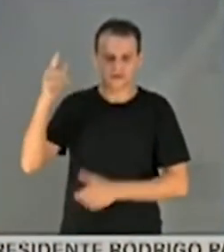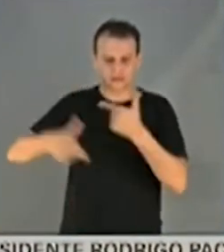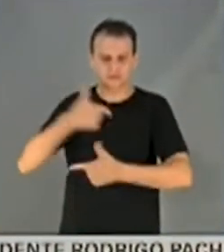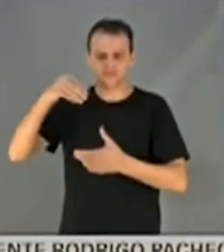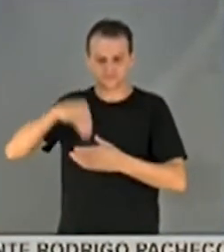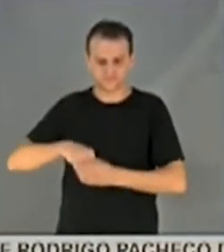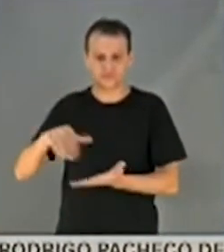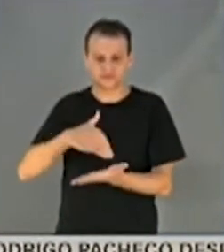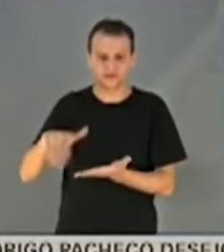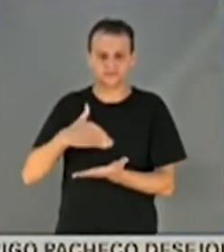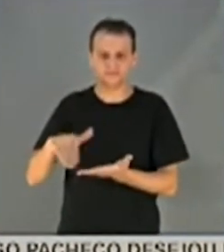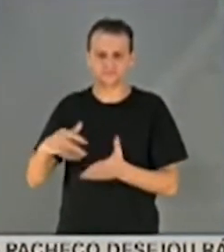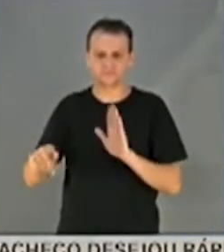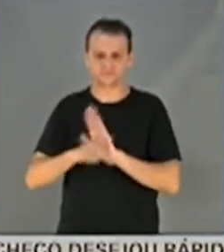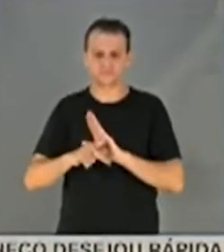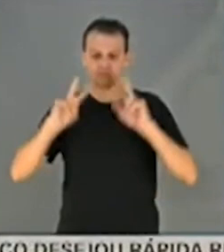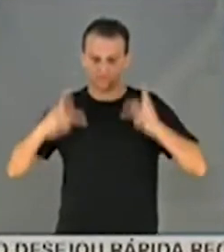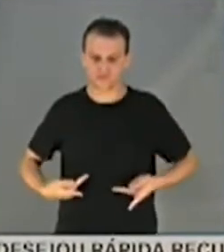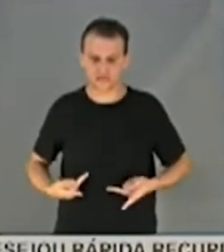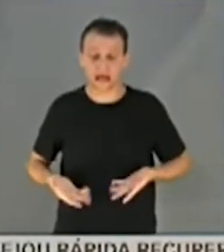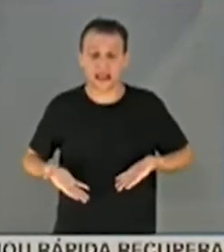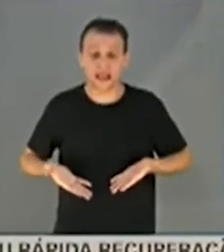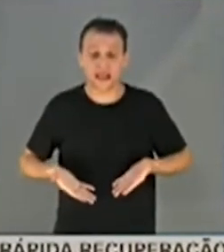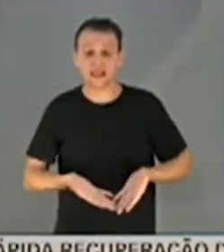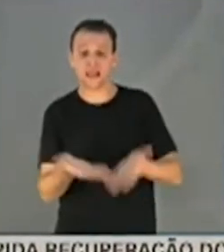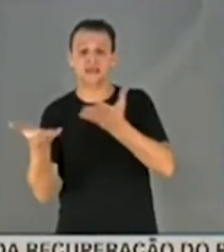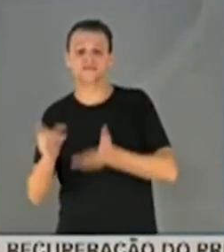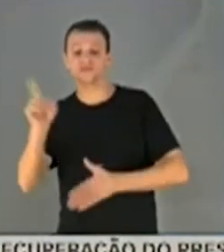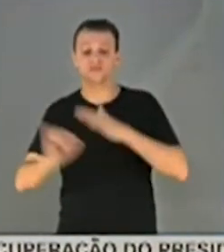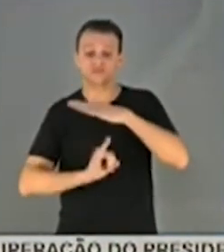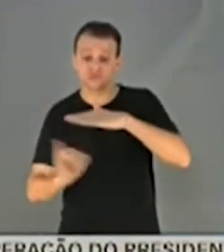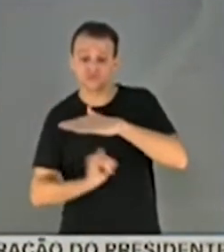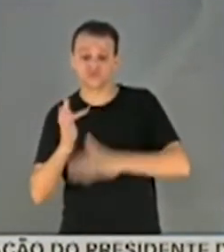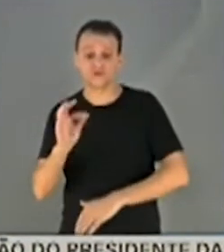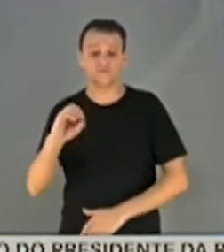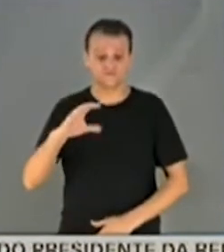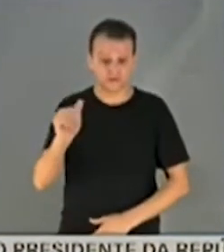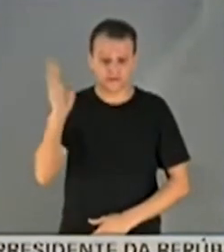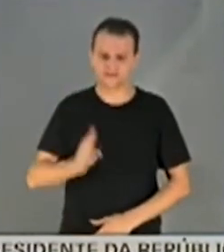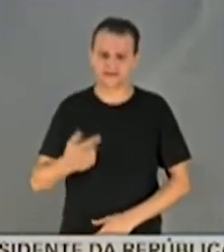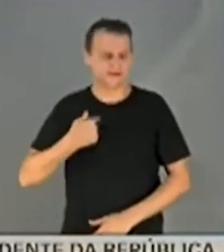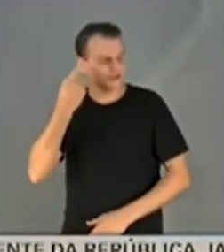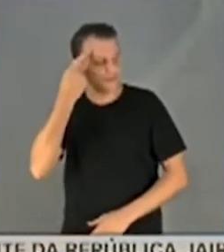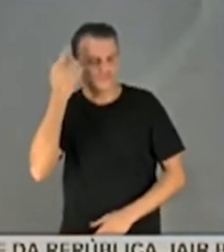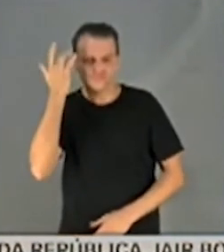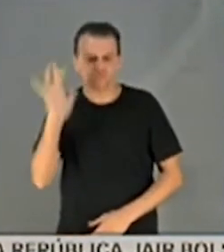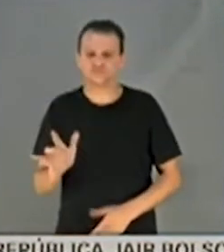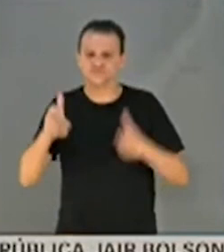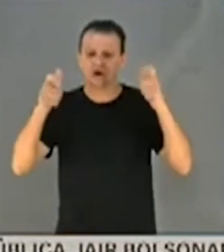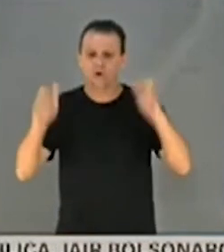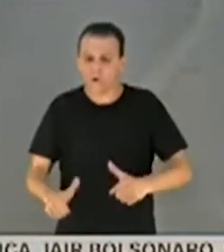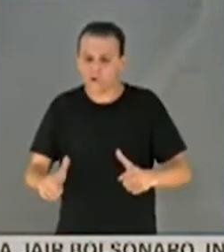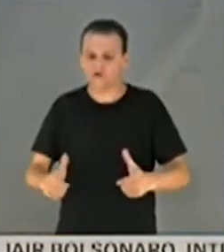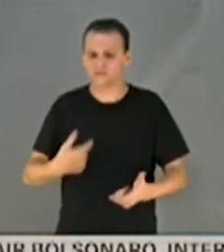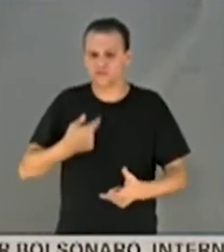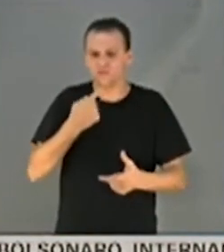da Secretaria de Assuntos Humanitários, e nos levou à sede do Instituto Força Brasil. Eu não sei dizer exatamente onde é, porque eu não conheço muito bem